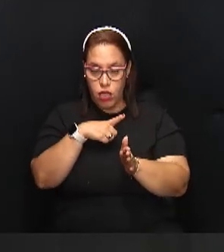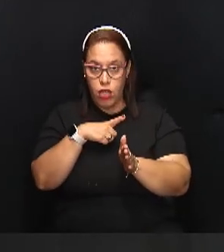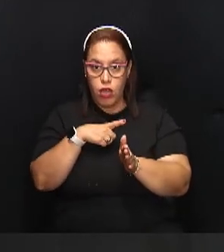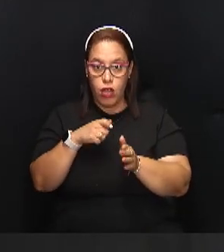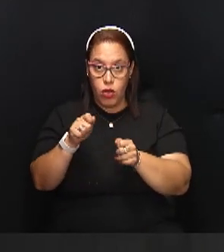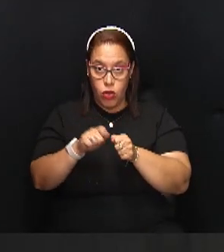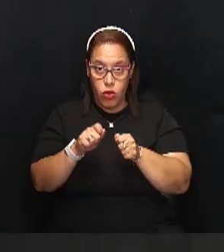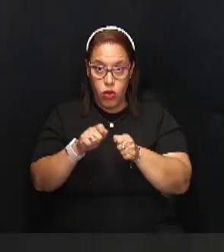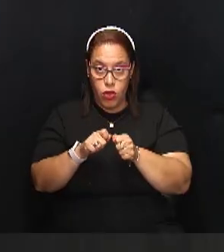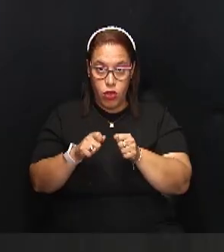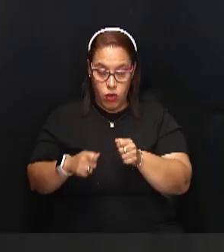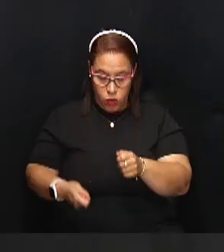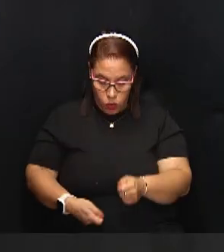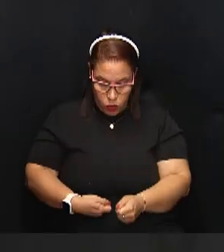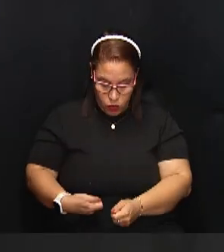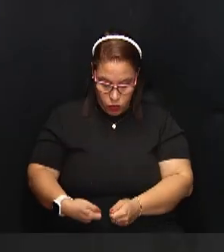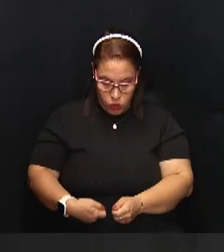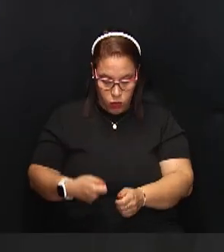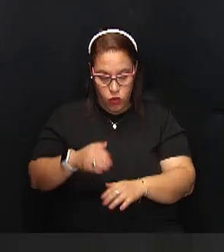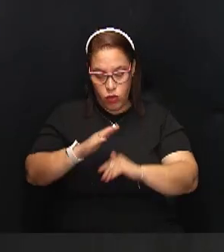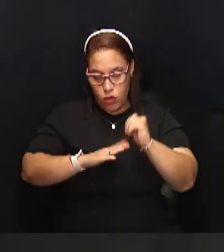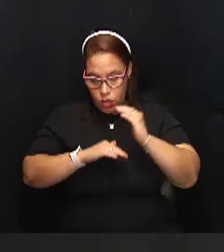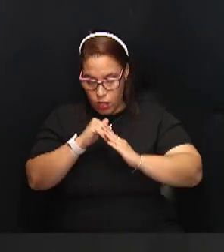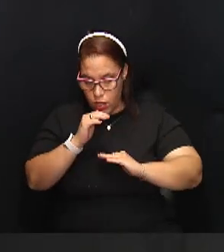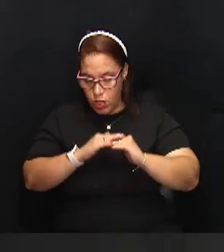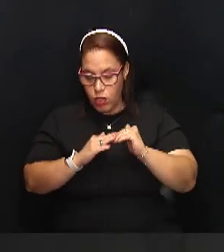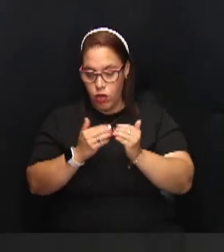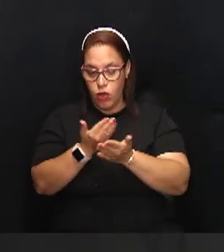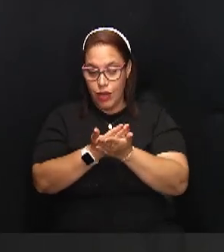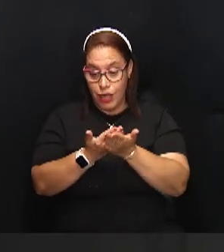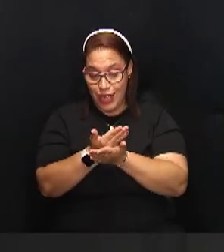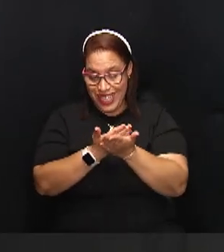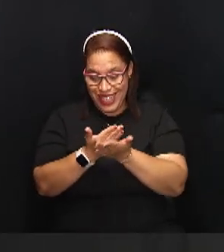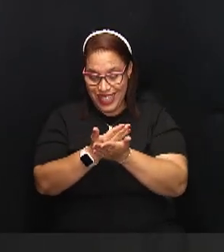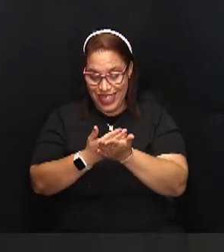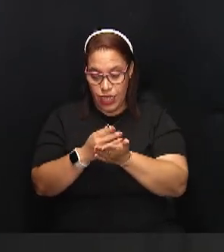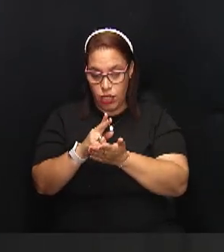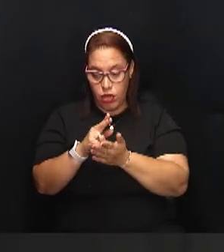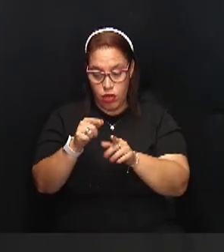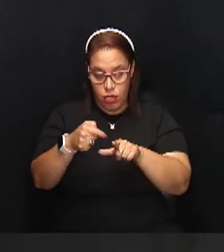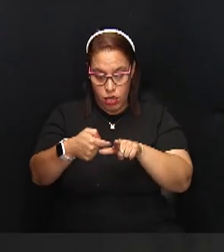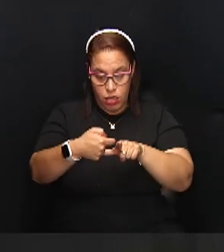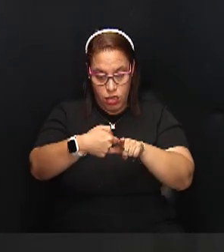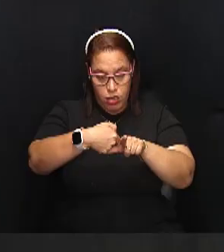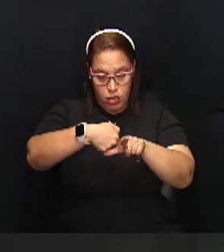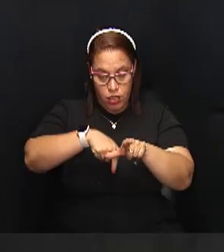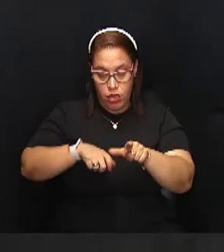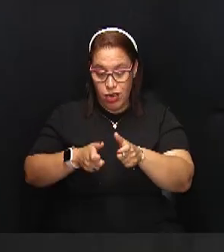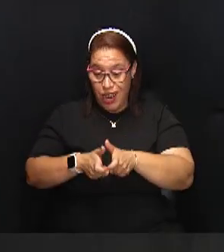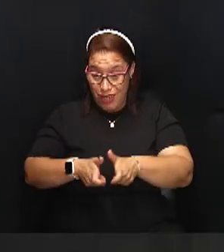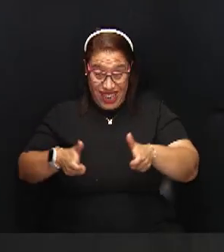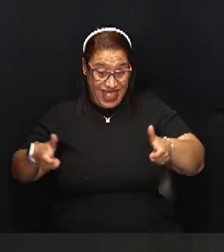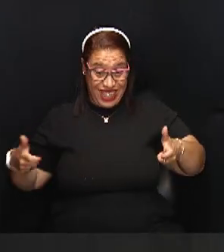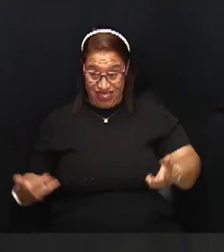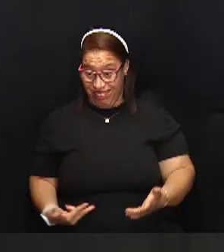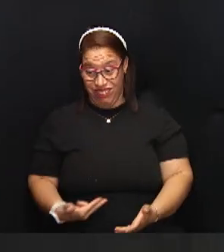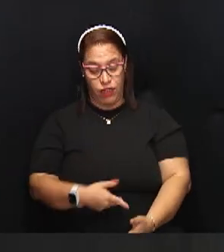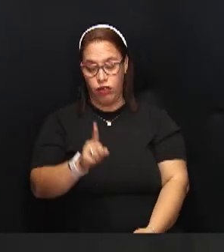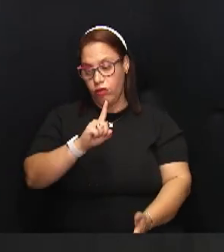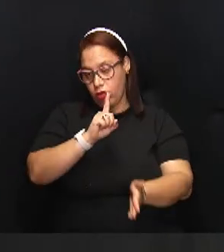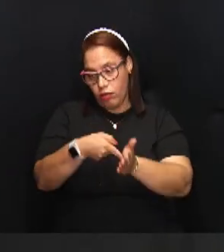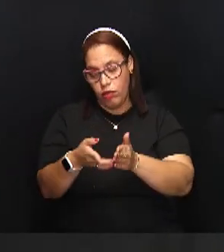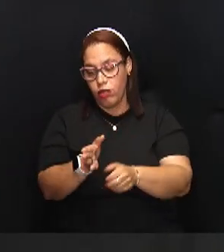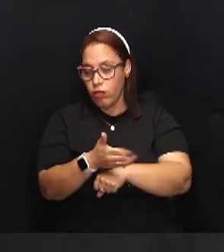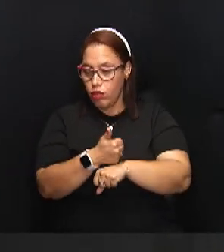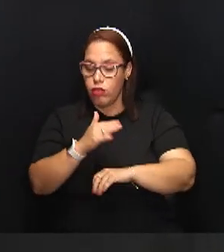faz uma raspagem e o tratamento via também uretra, que você não tem que fazer cirurgias abertas, para diagnóstico